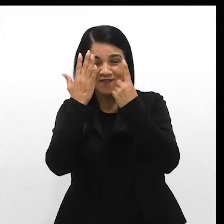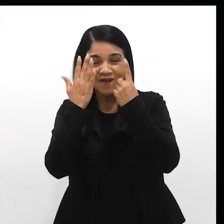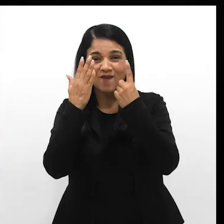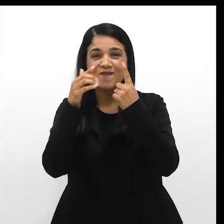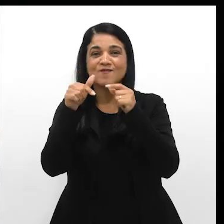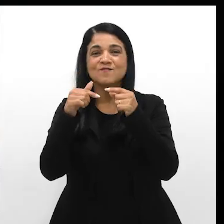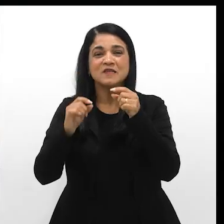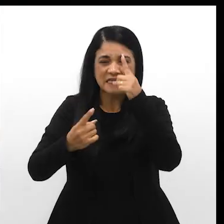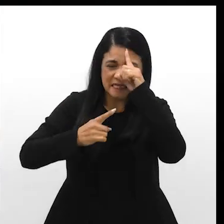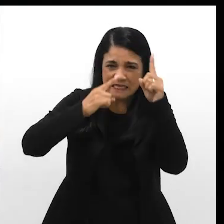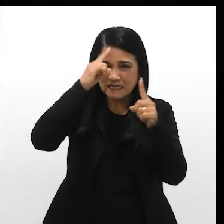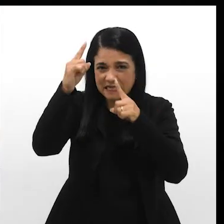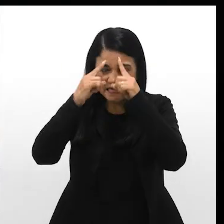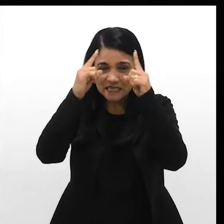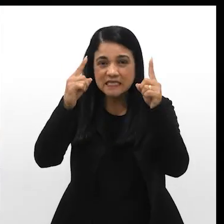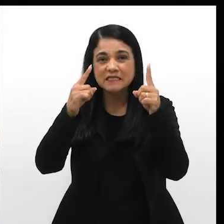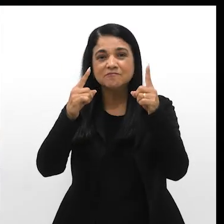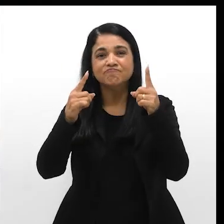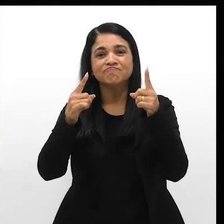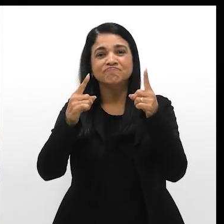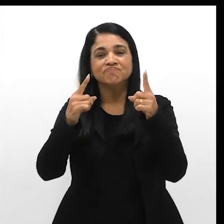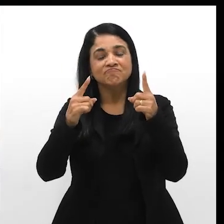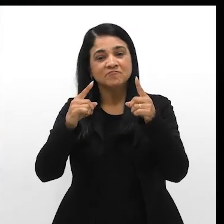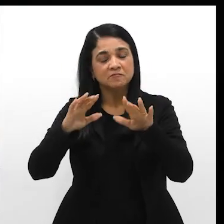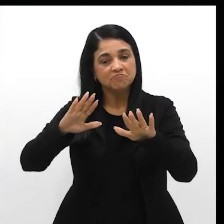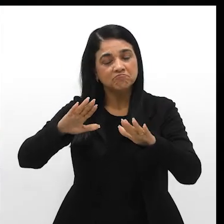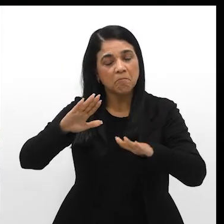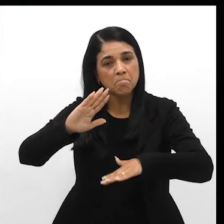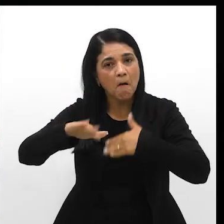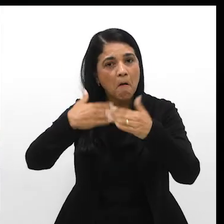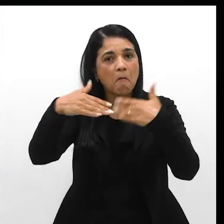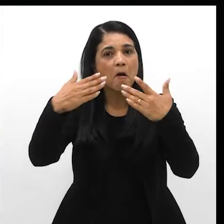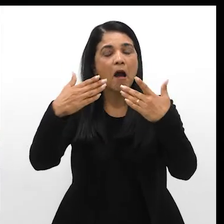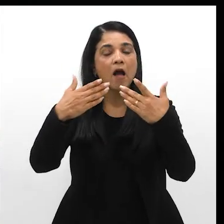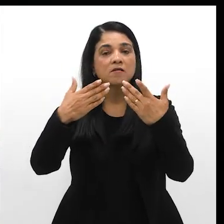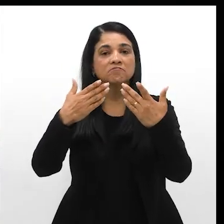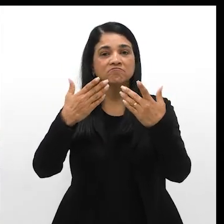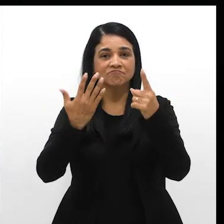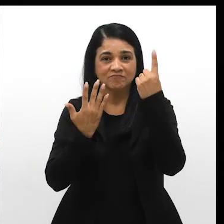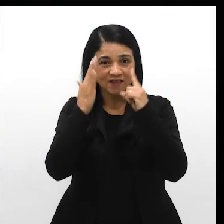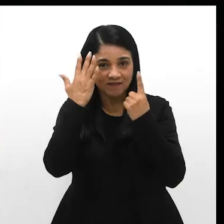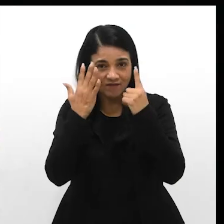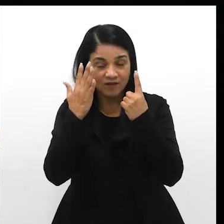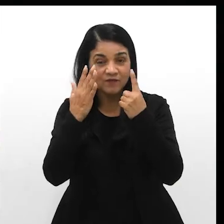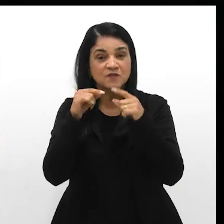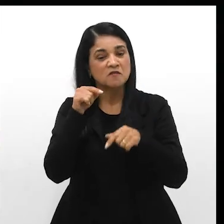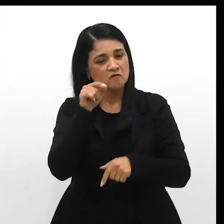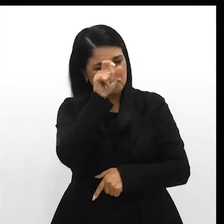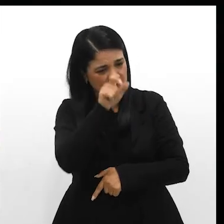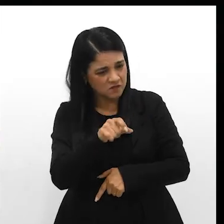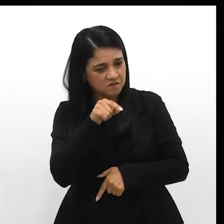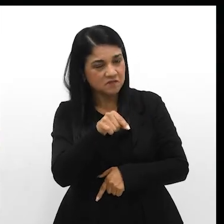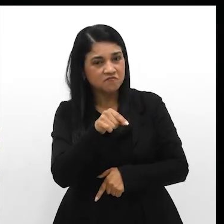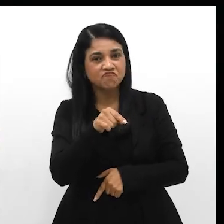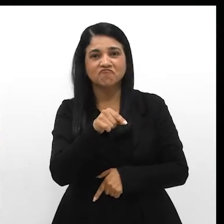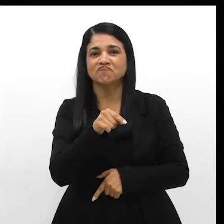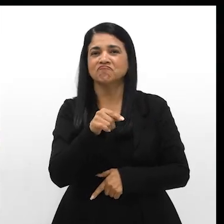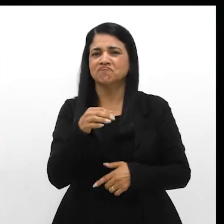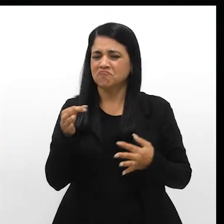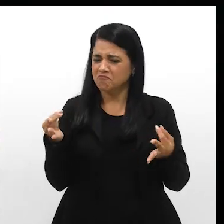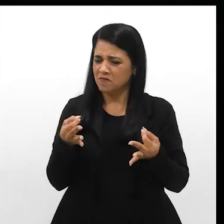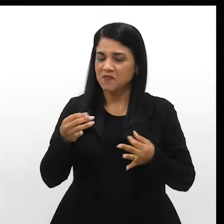que constroem, que criam, que alavancam os grandes carnavalescos, né? E você, sem dúvida nenhuma, é uma